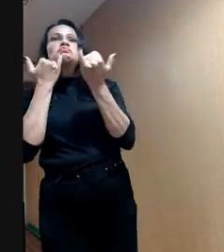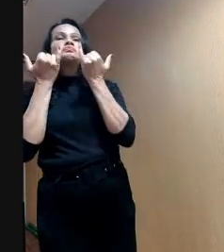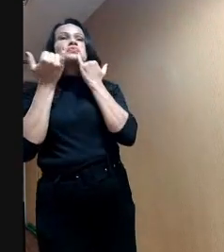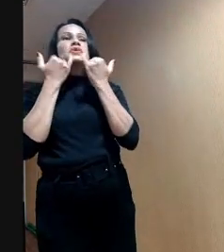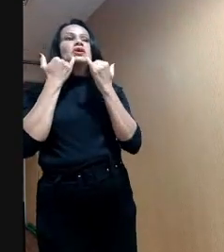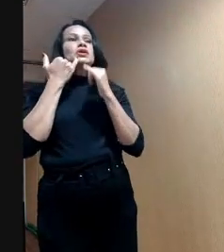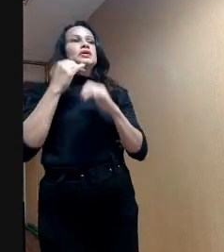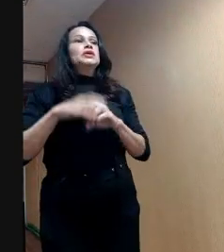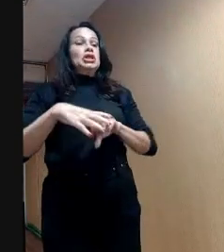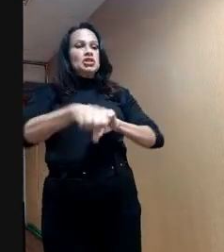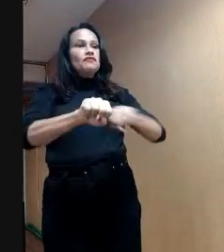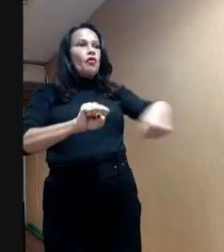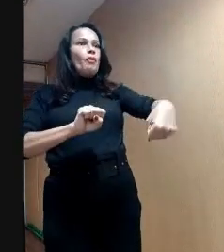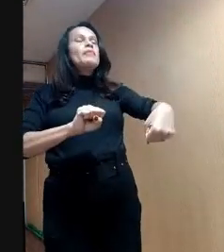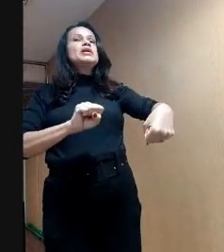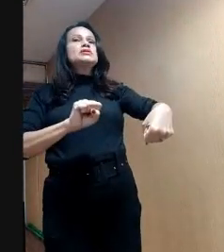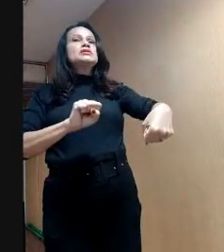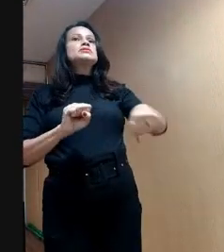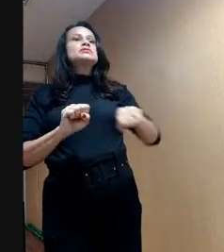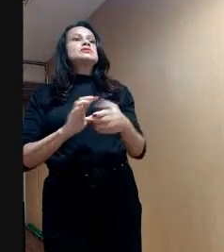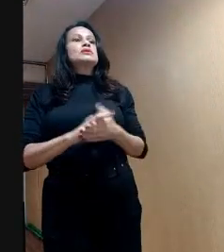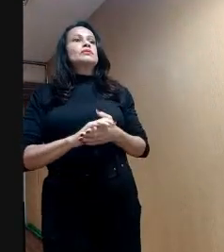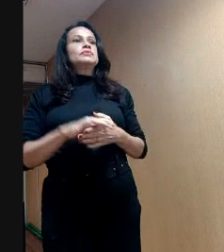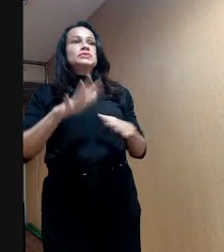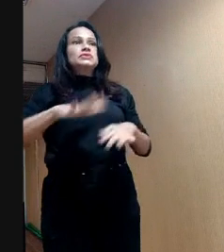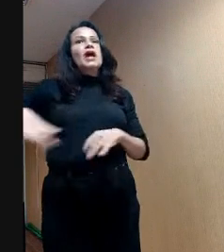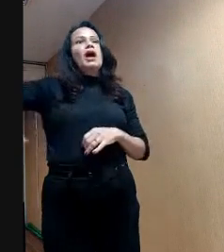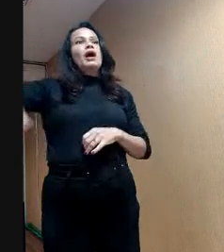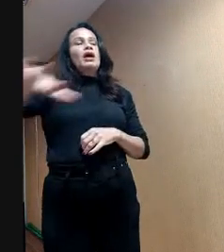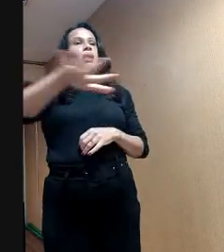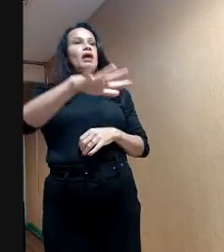âmbito dos cursos técnicos integrados da Rede Federal de,